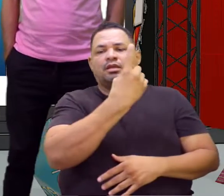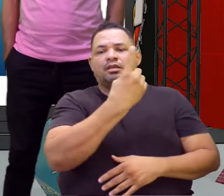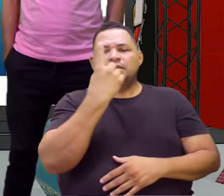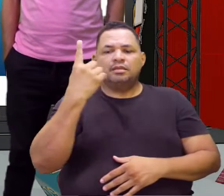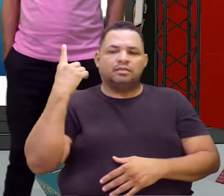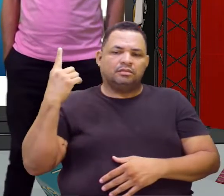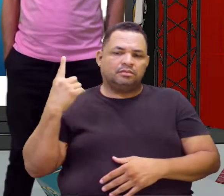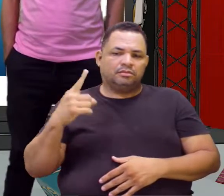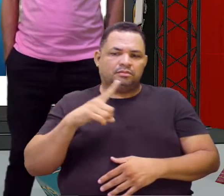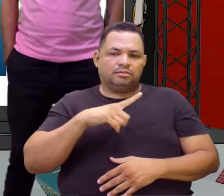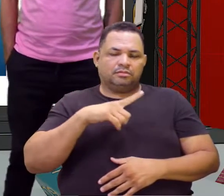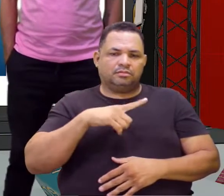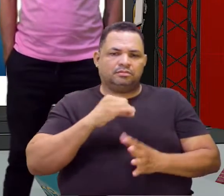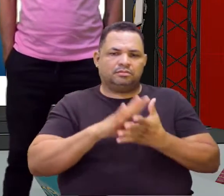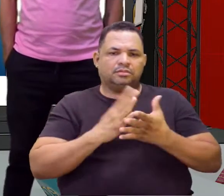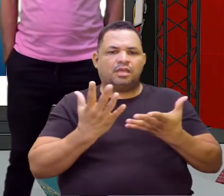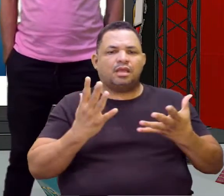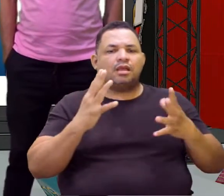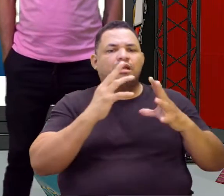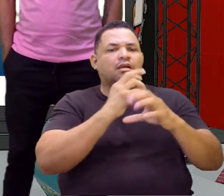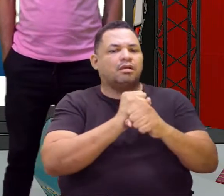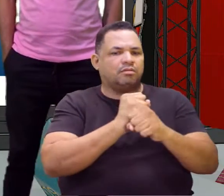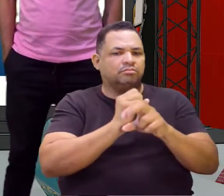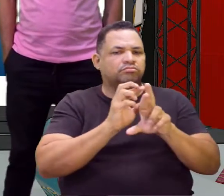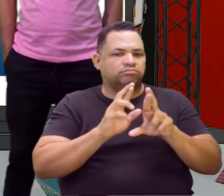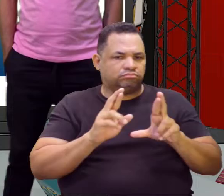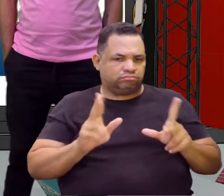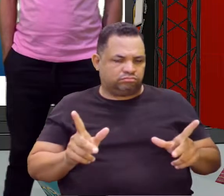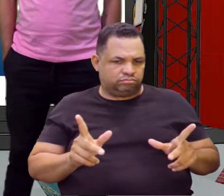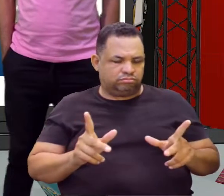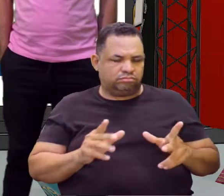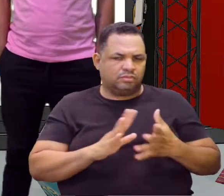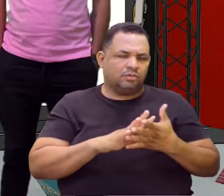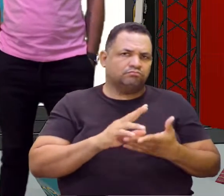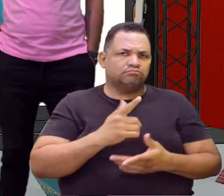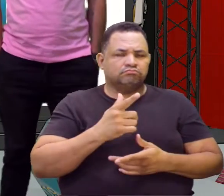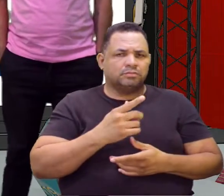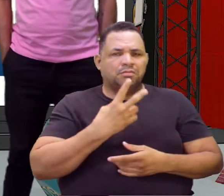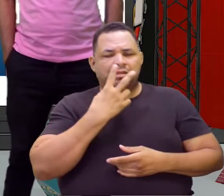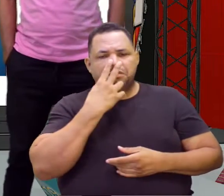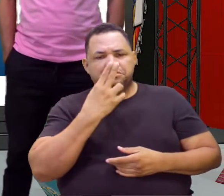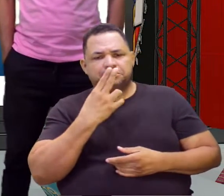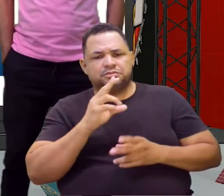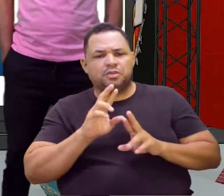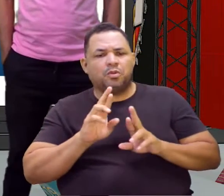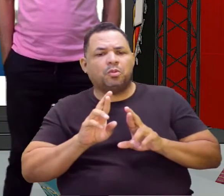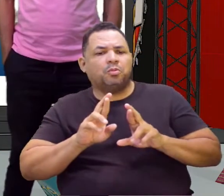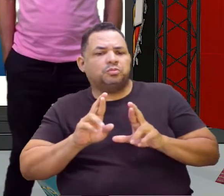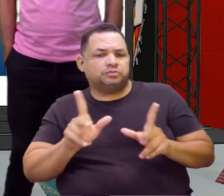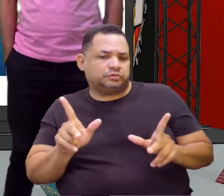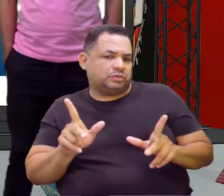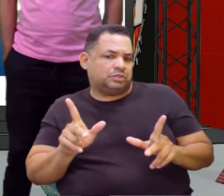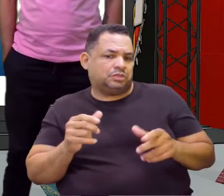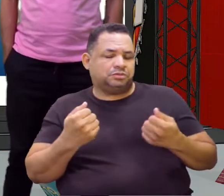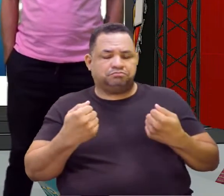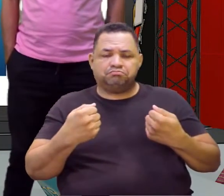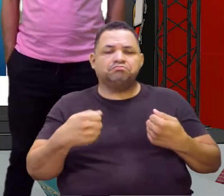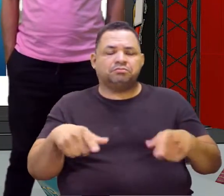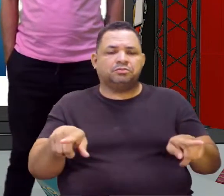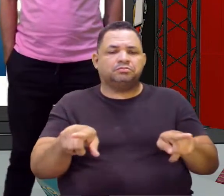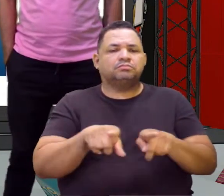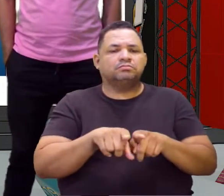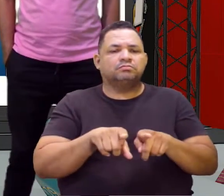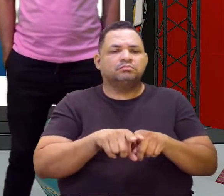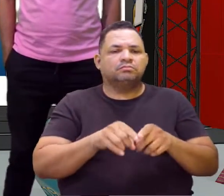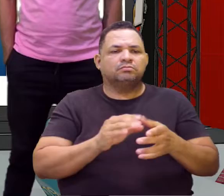figura vai ter um jeitinho de calcular a sua área. Algumas são parecidas, outras um pouquinho diferentes, mas a gente vai passar